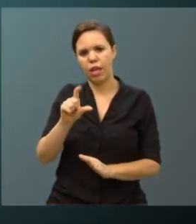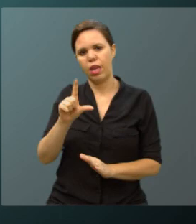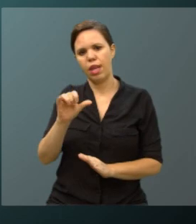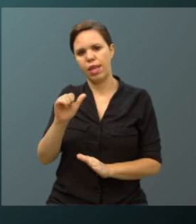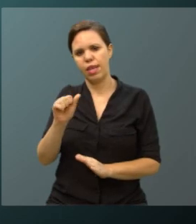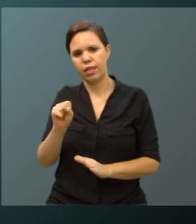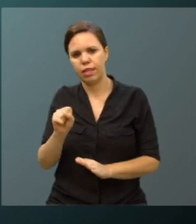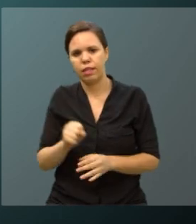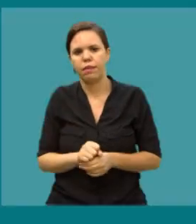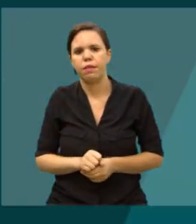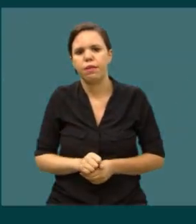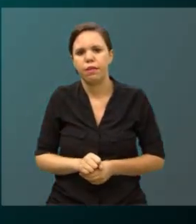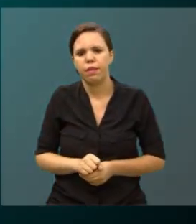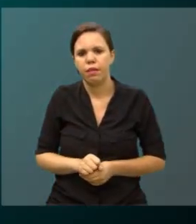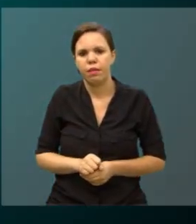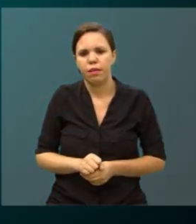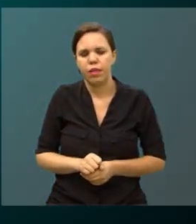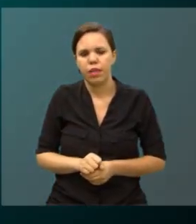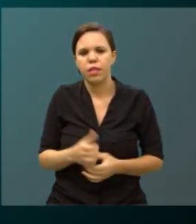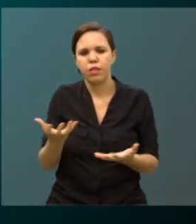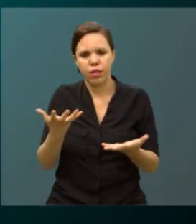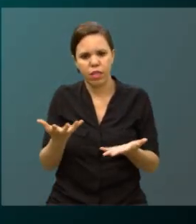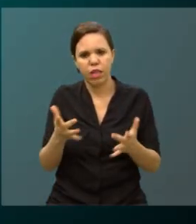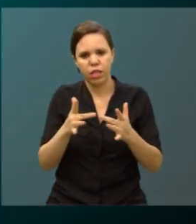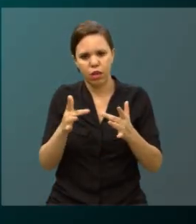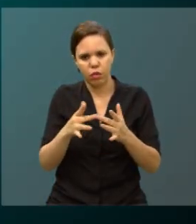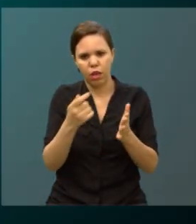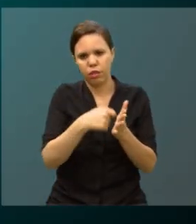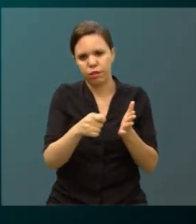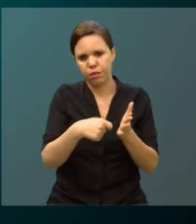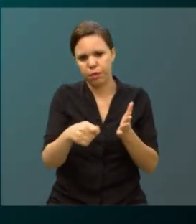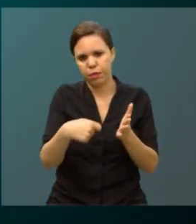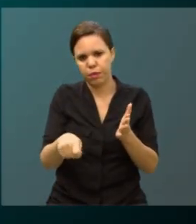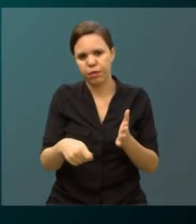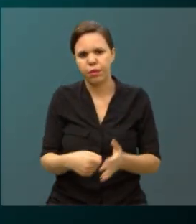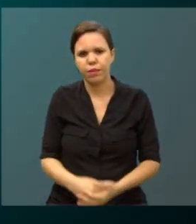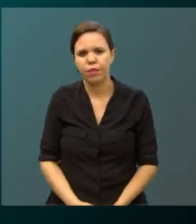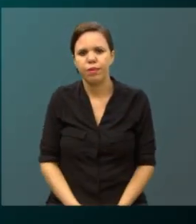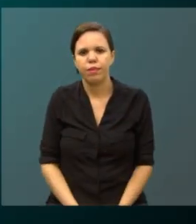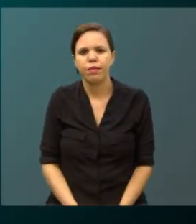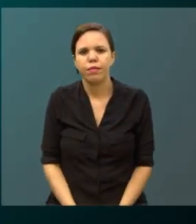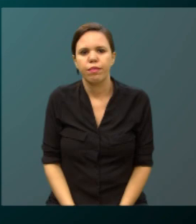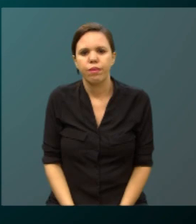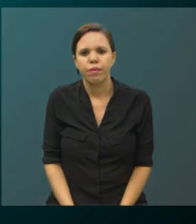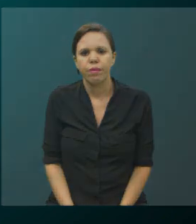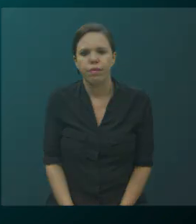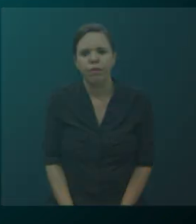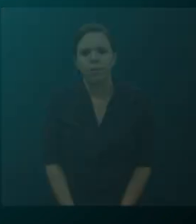Azevedo, do PSB. Para falar com o parlamentar, anote os contatos. Música.